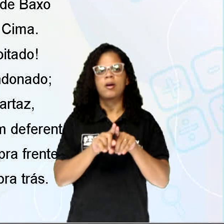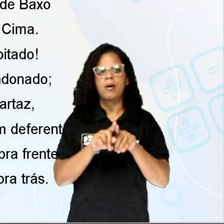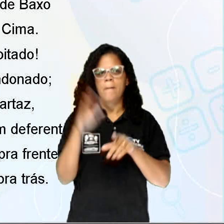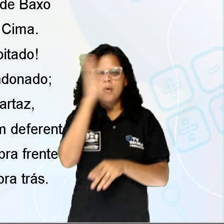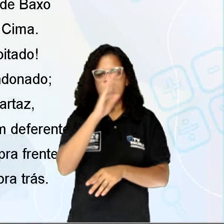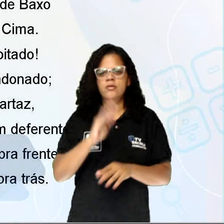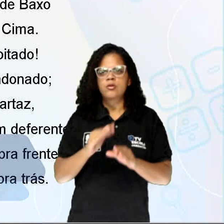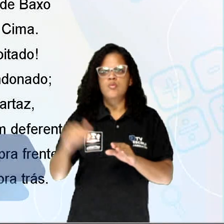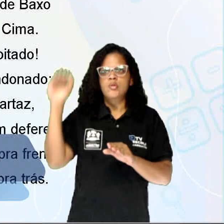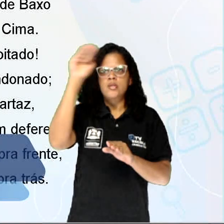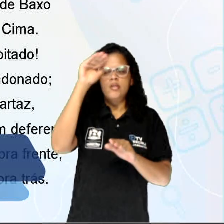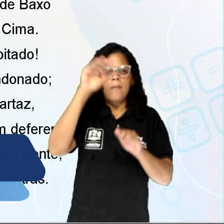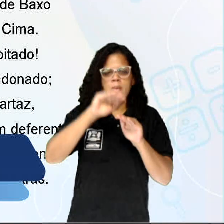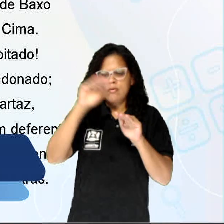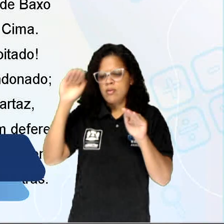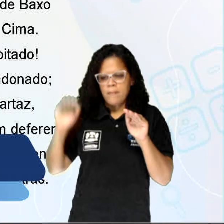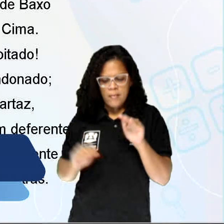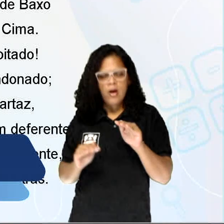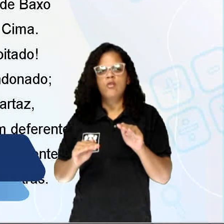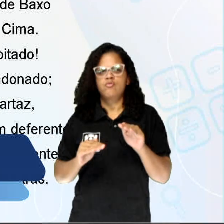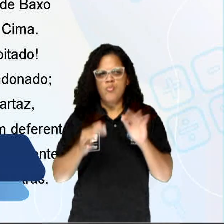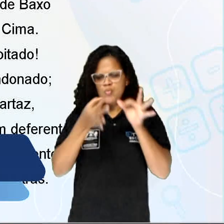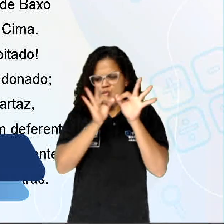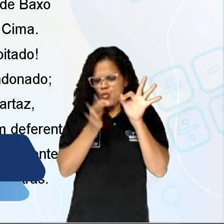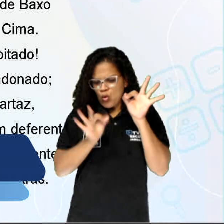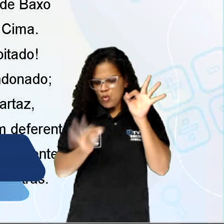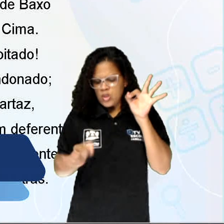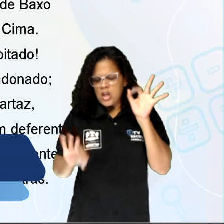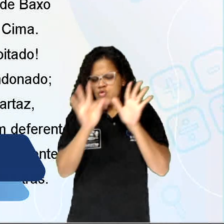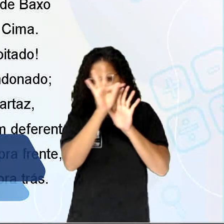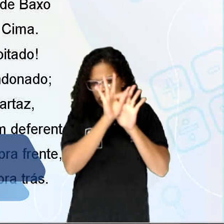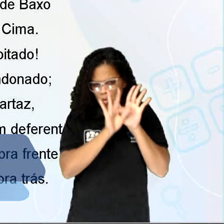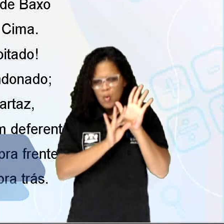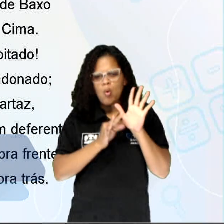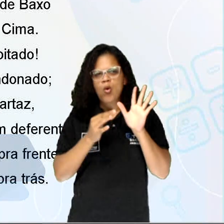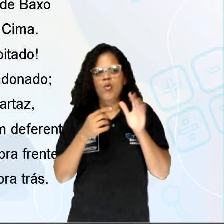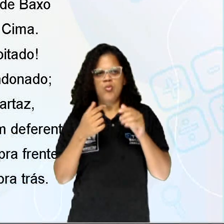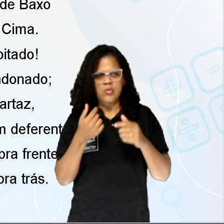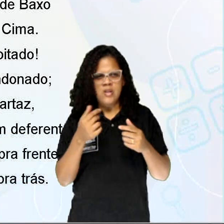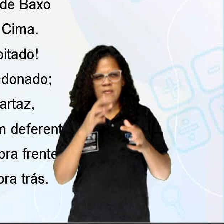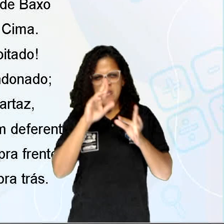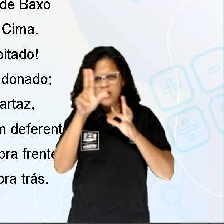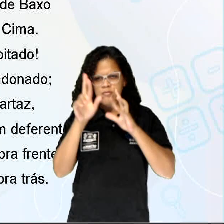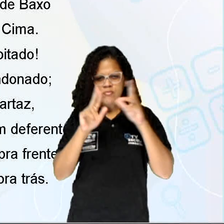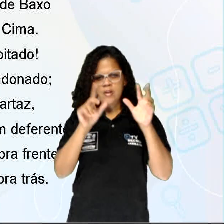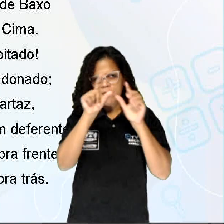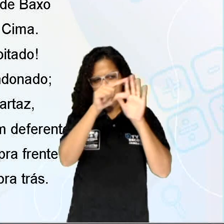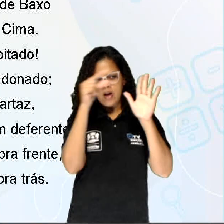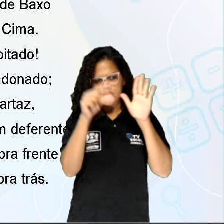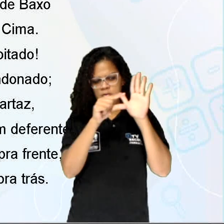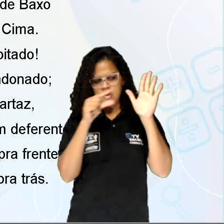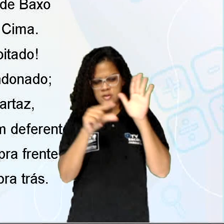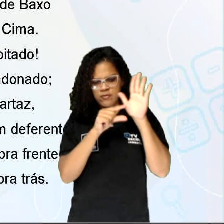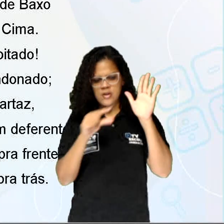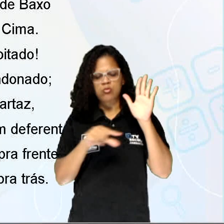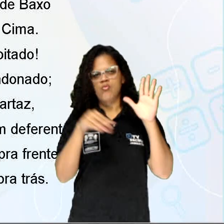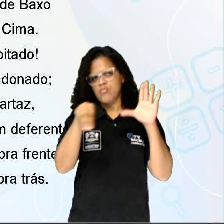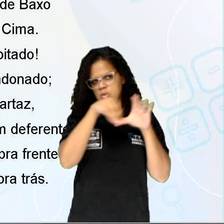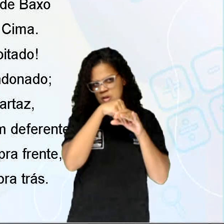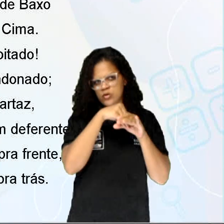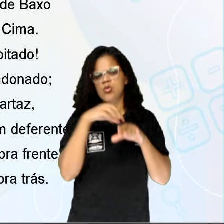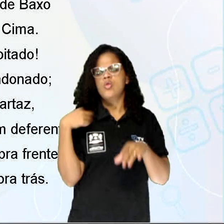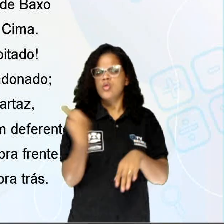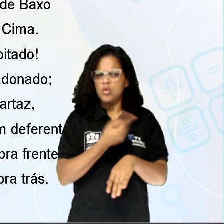bem comprido, trabalha a variação linguística e é todo versificado, né? Ele é todo em versos, é um poema. Como já conhecemos o